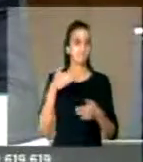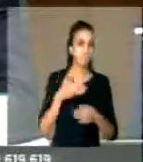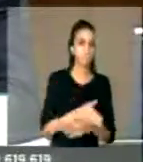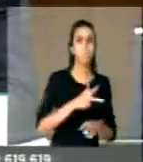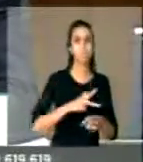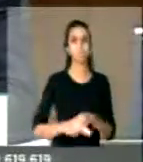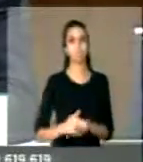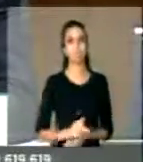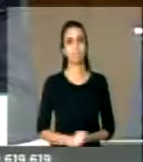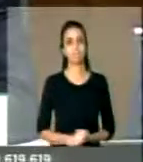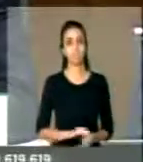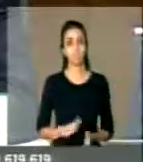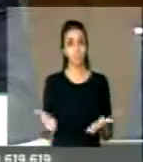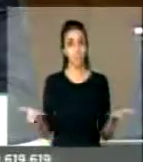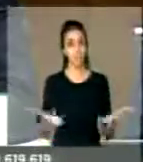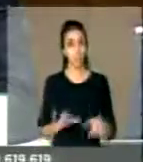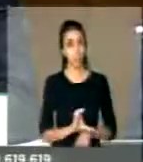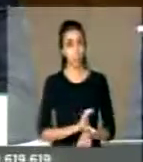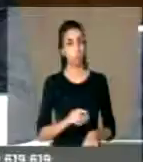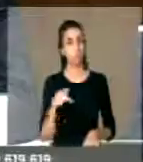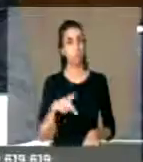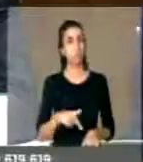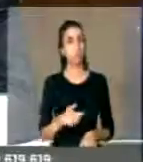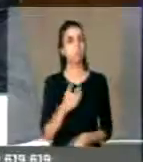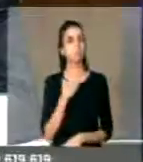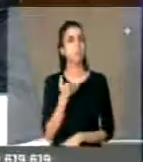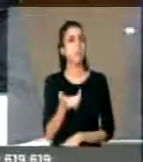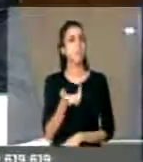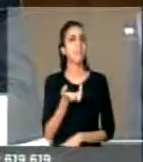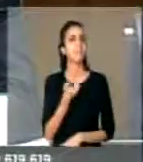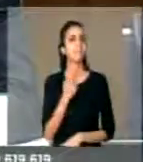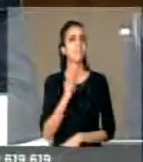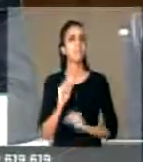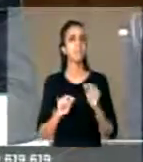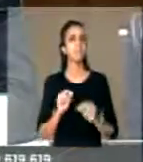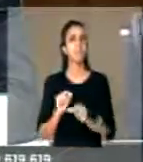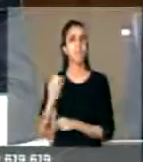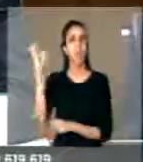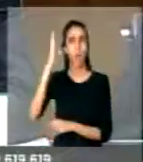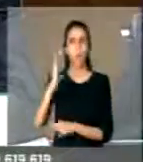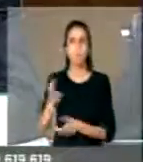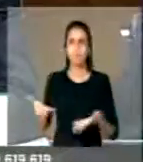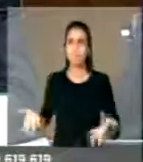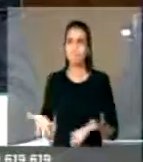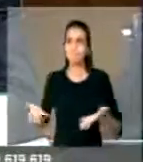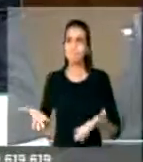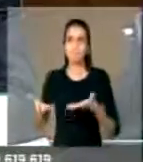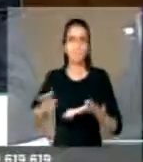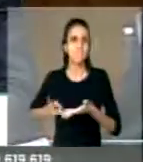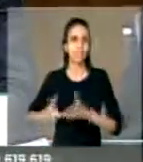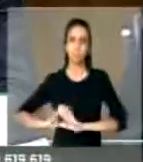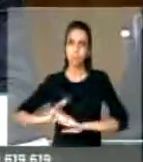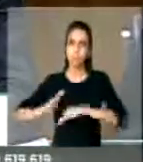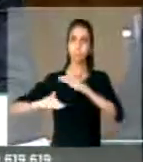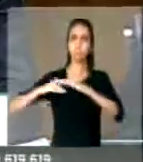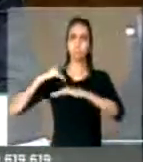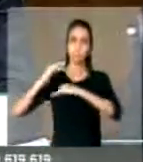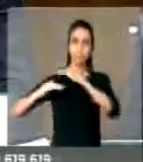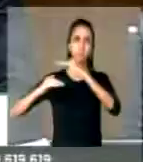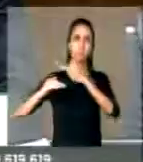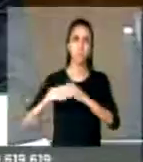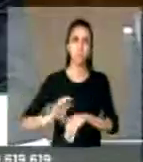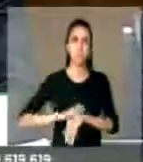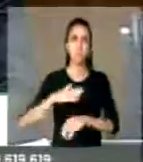constitucional vigente almeja impulsionar o país a patamares cada vez mais elevados que os